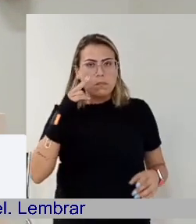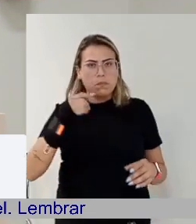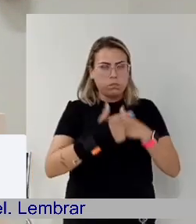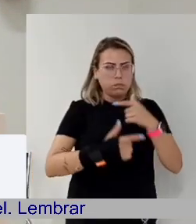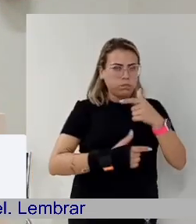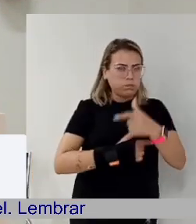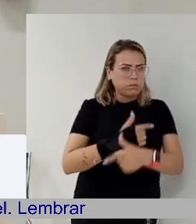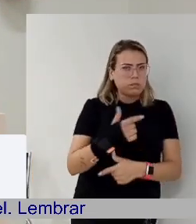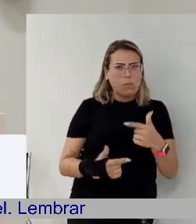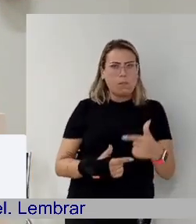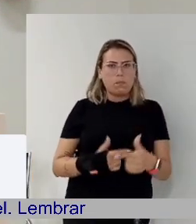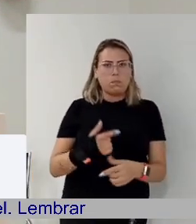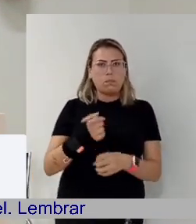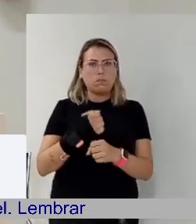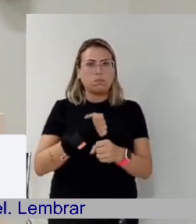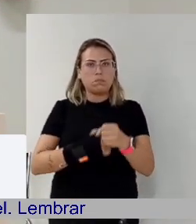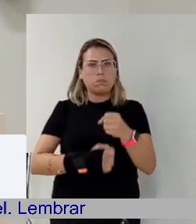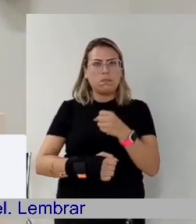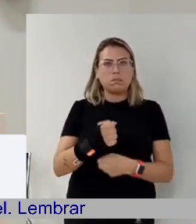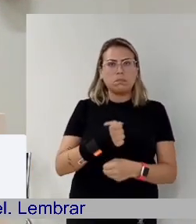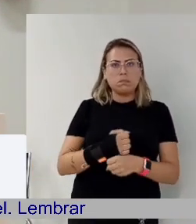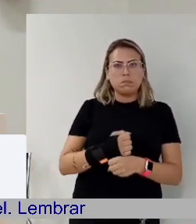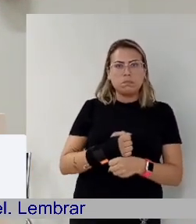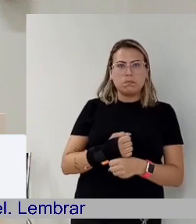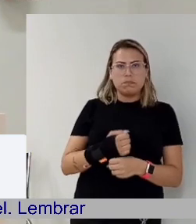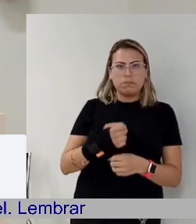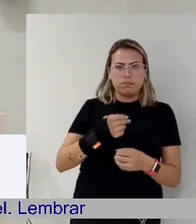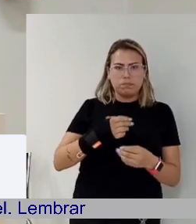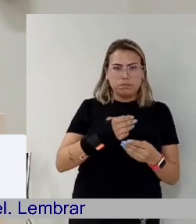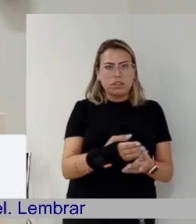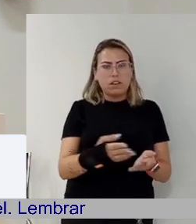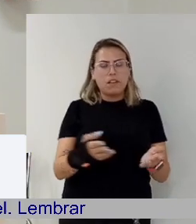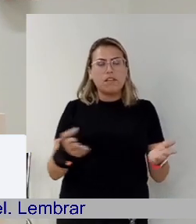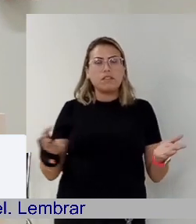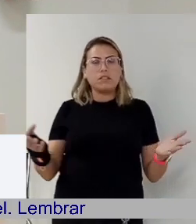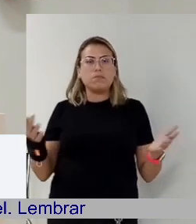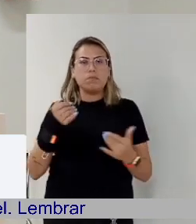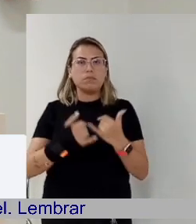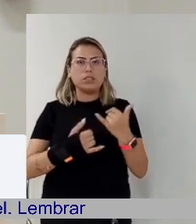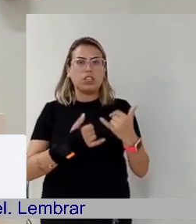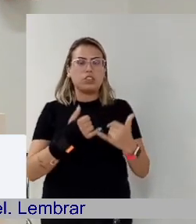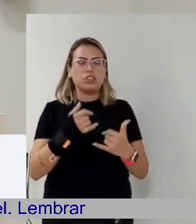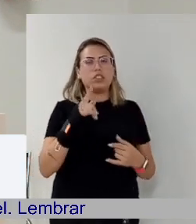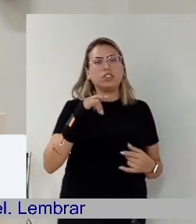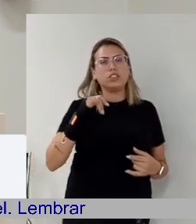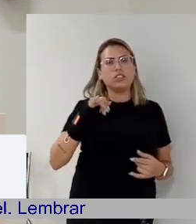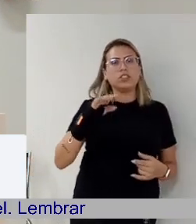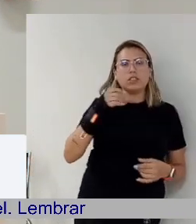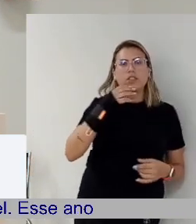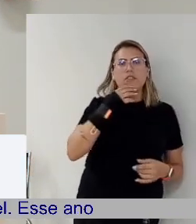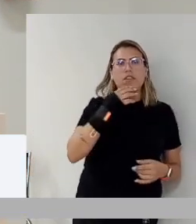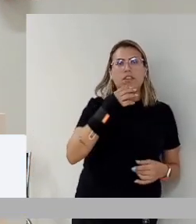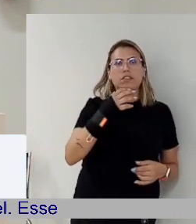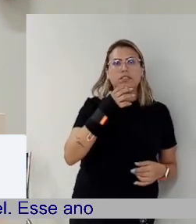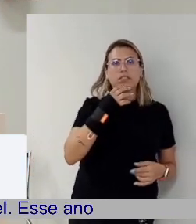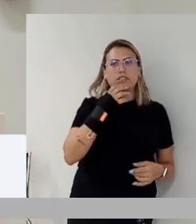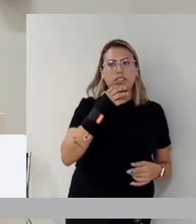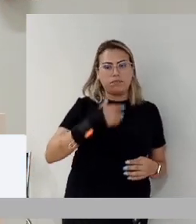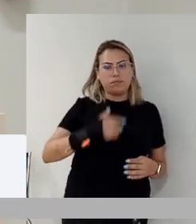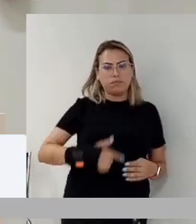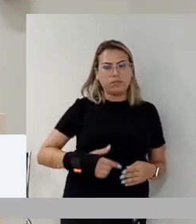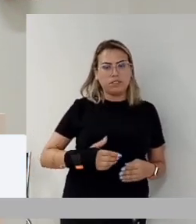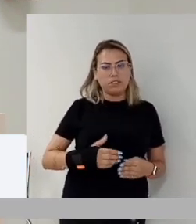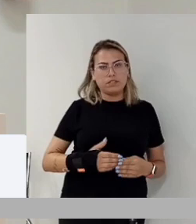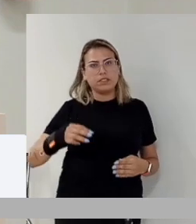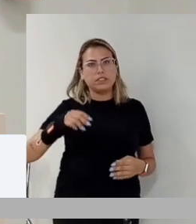com uma dificuldade medonha porque o ano passado eu entreguei esses prêmio da gicana ambiental eh em dezembro esse ano nós já estamos em março